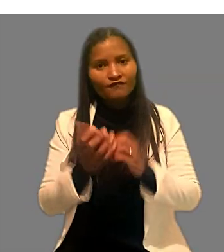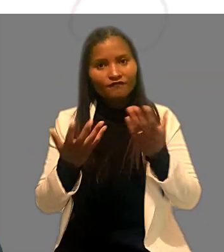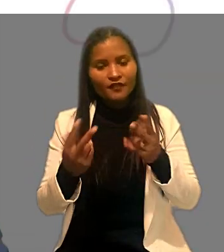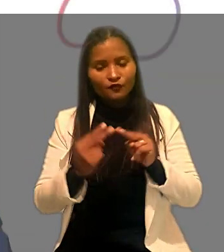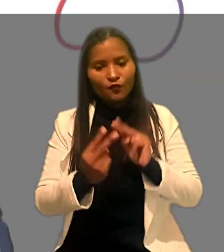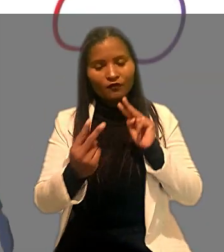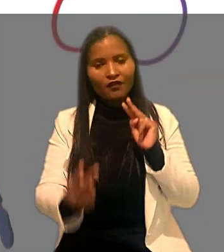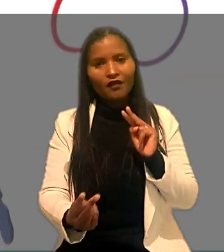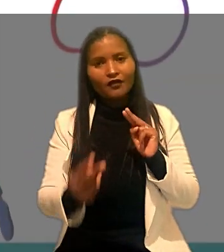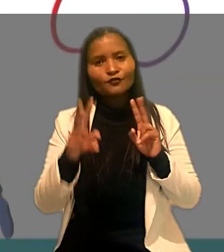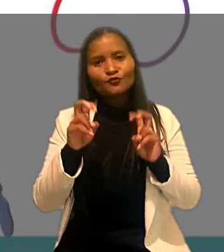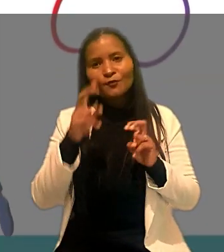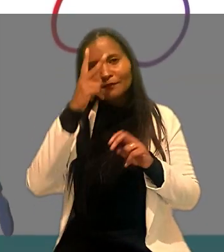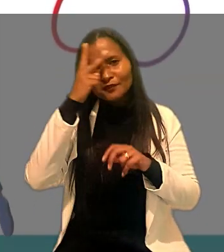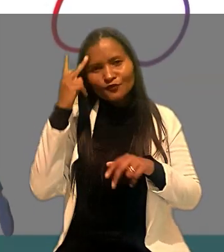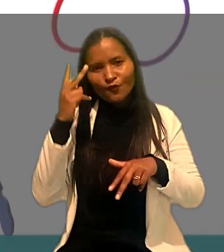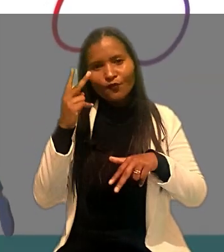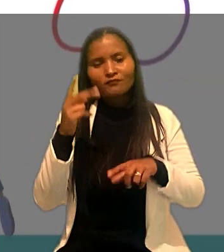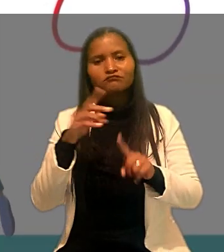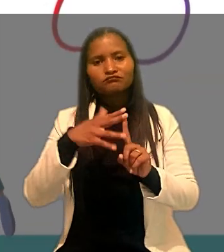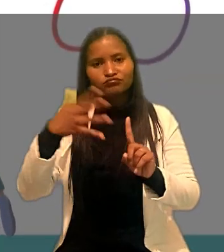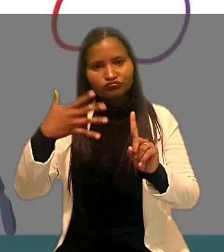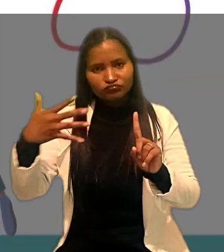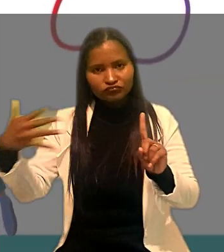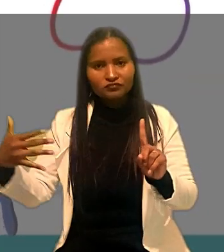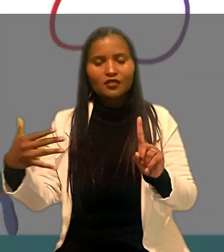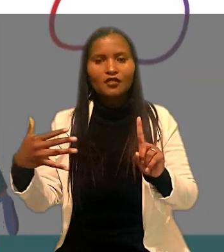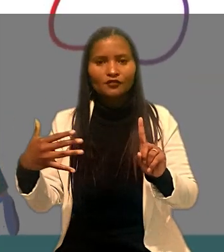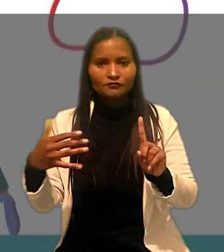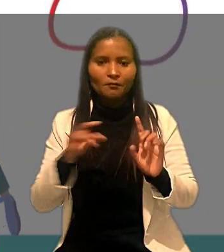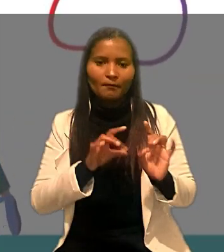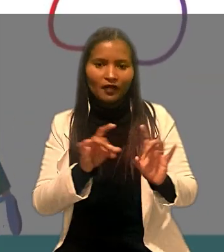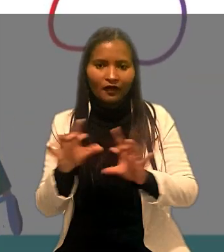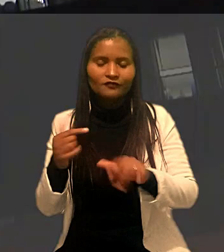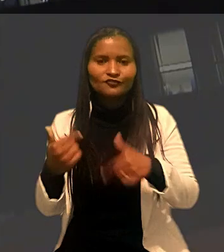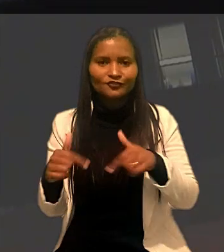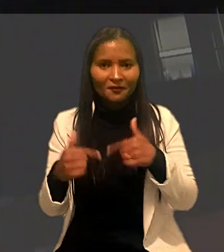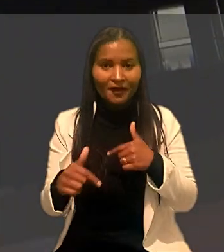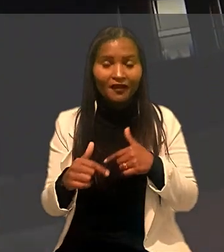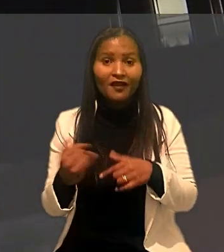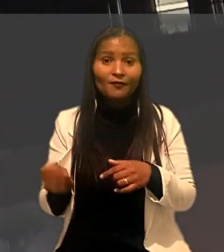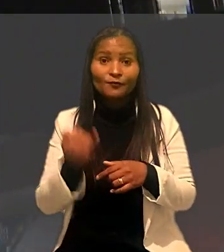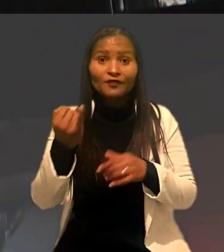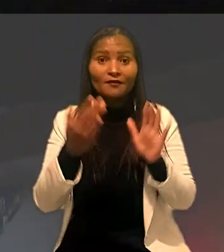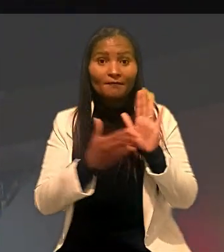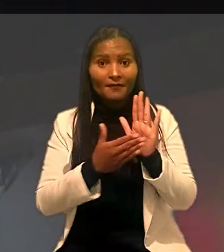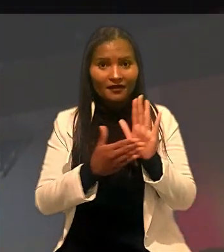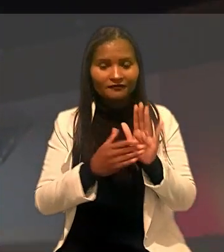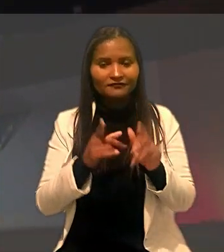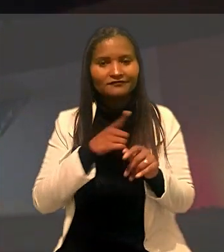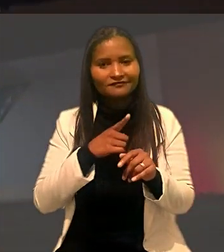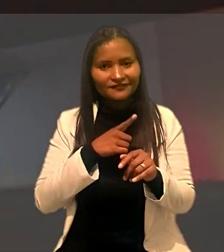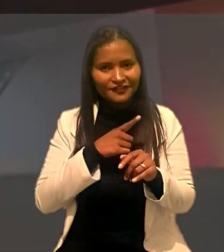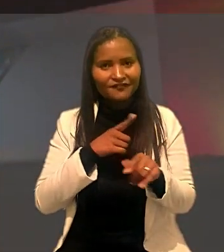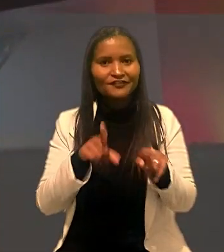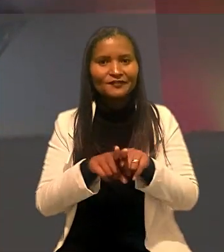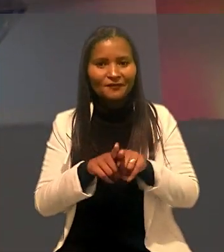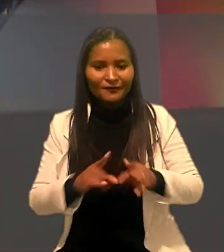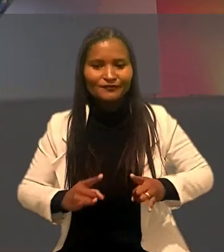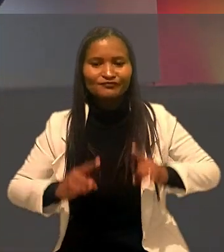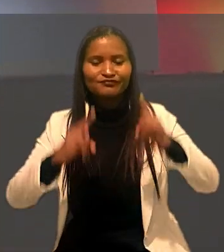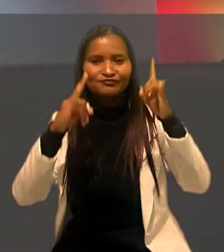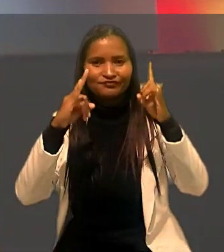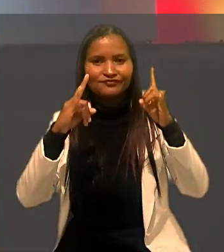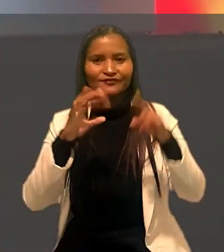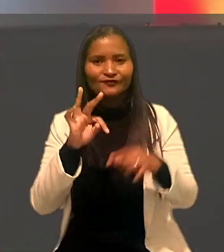online sobre a presença de pessoas LGBTQIAP+, no mercado de trabalho. A relevância da pauta ganhou destaque também na fachada